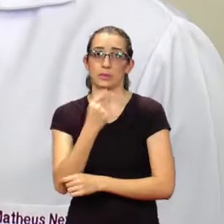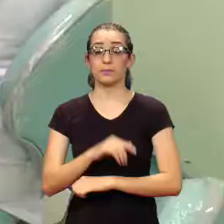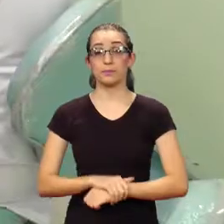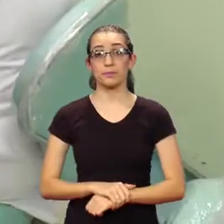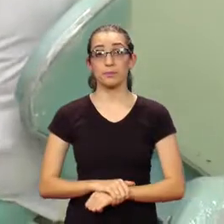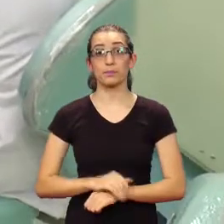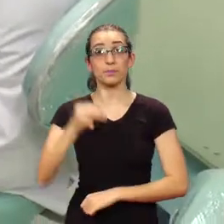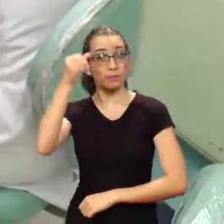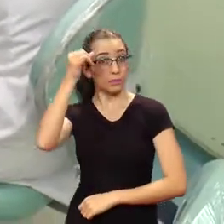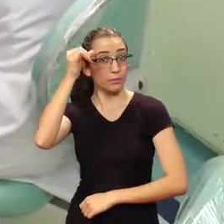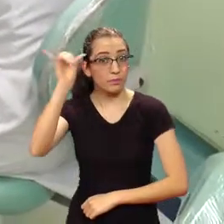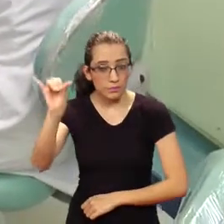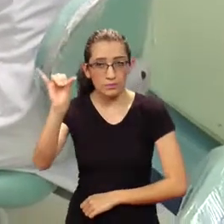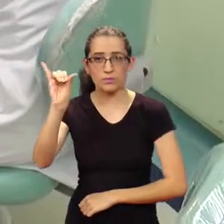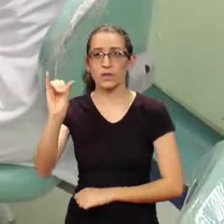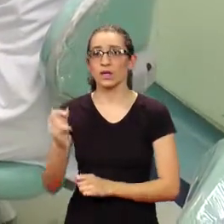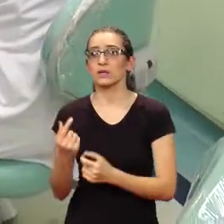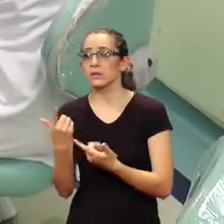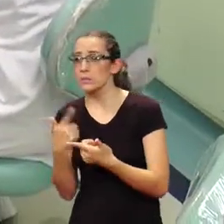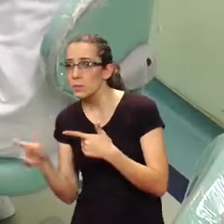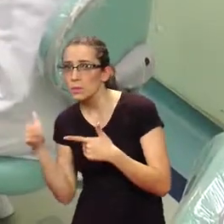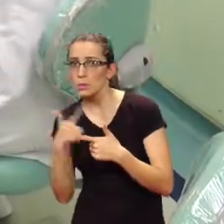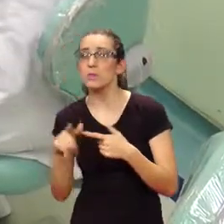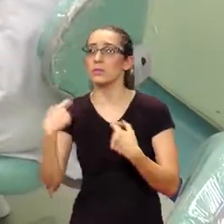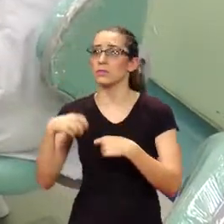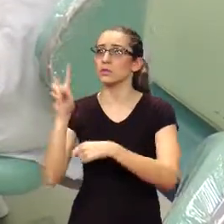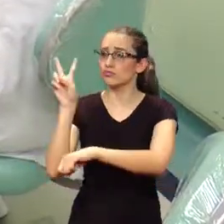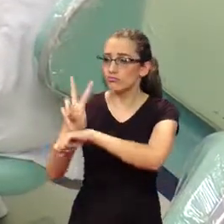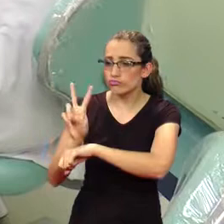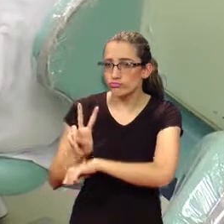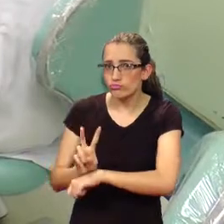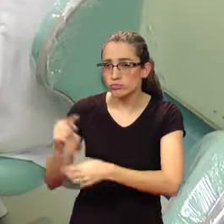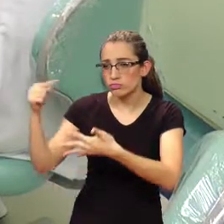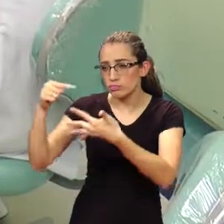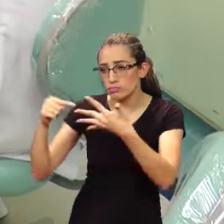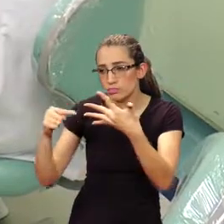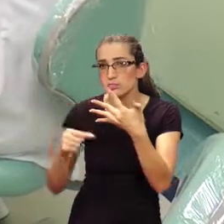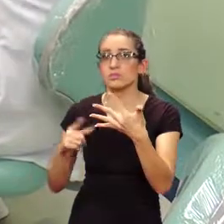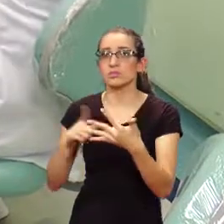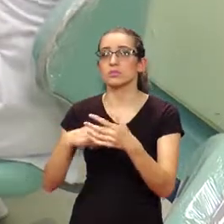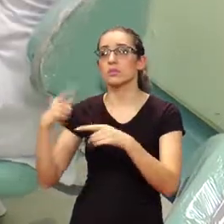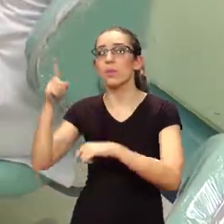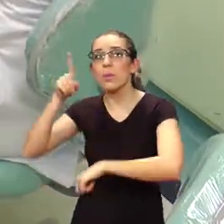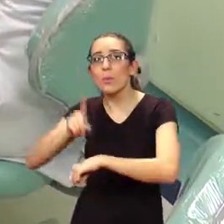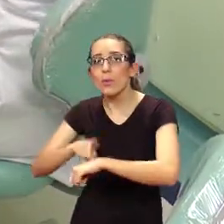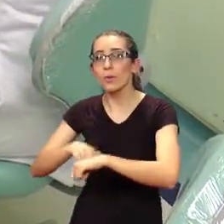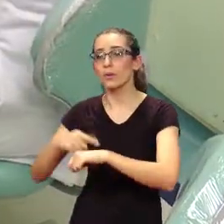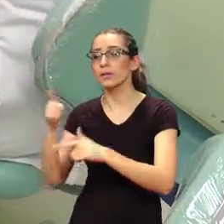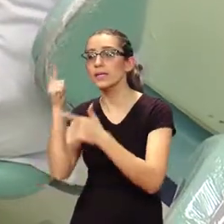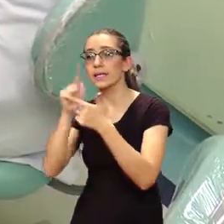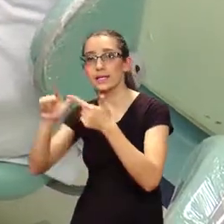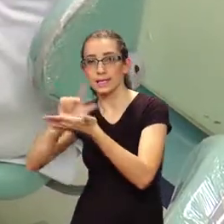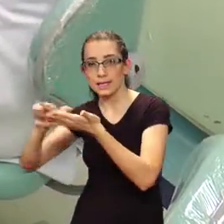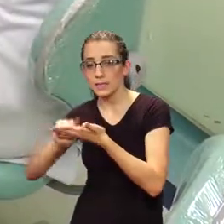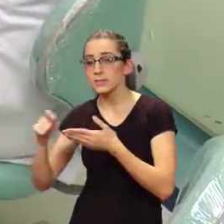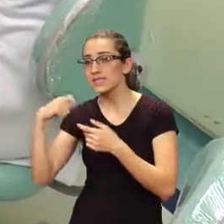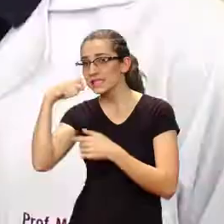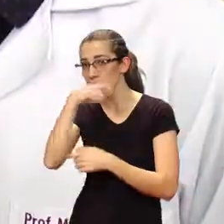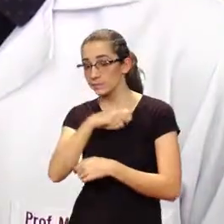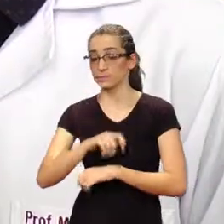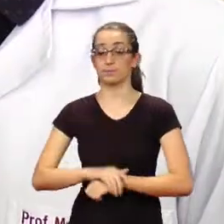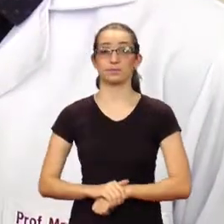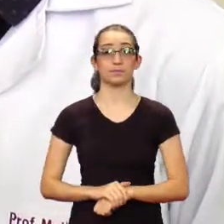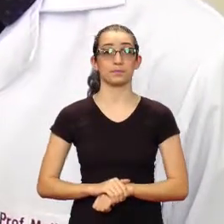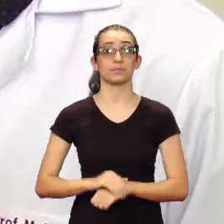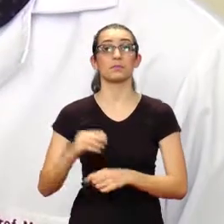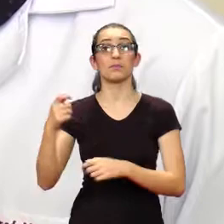câncer bucal. Para evitar o surgimento de problemas dentários, existem alguns cuidados que podem ser tomados durante a higiene bucal.